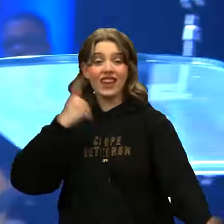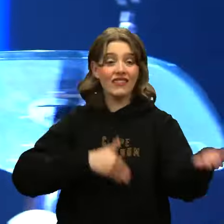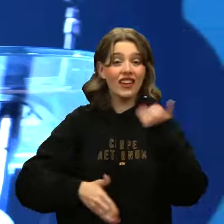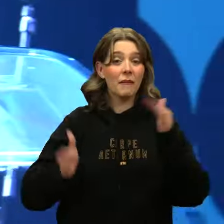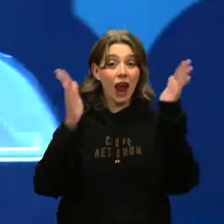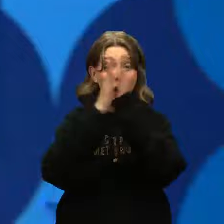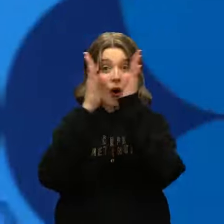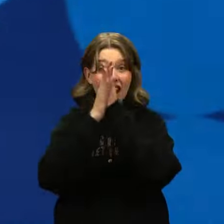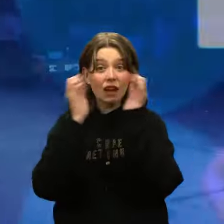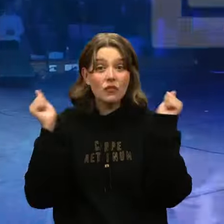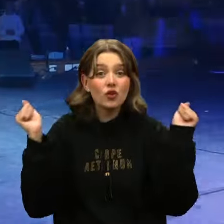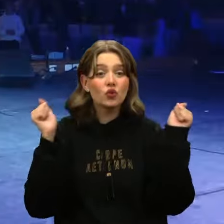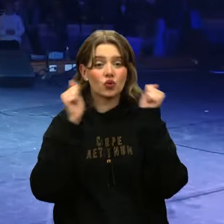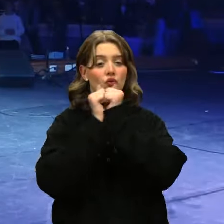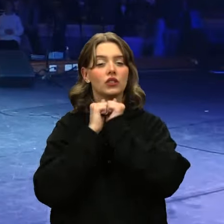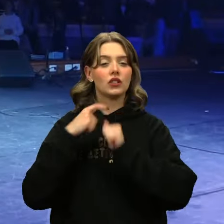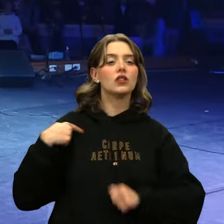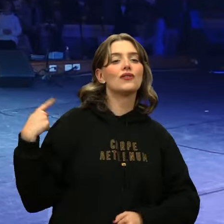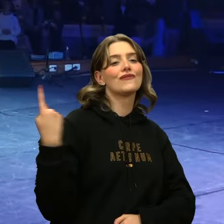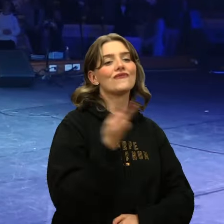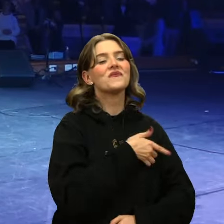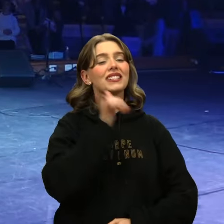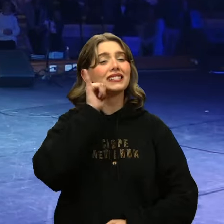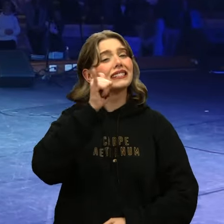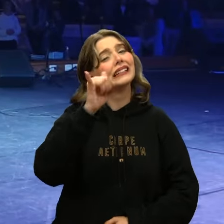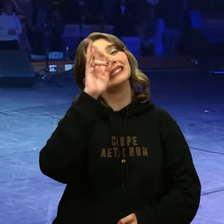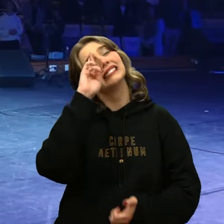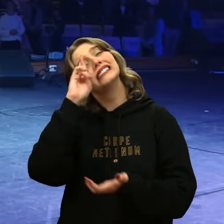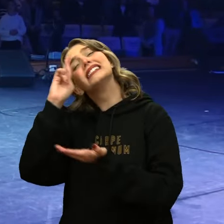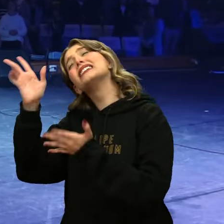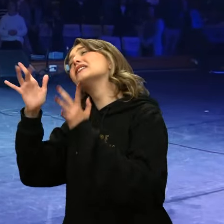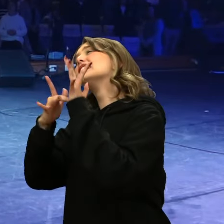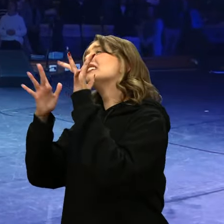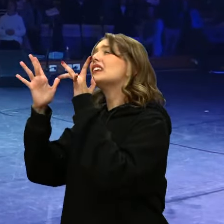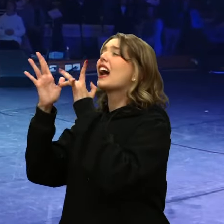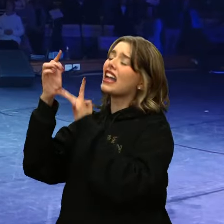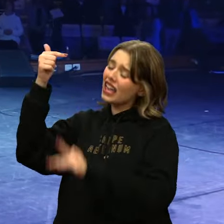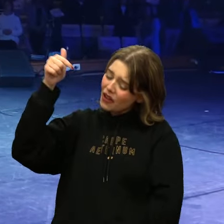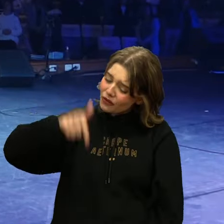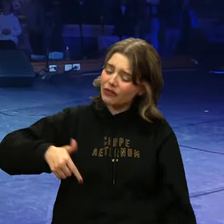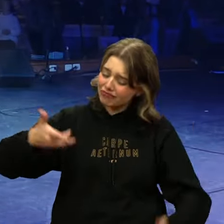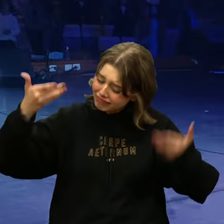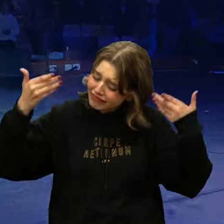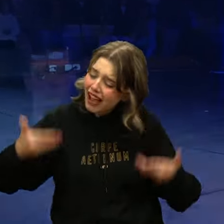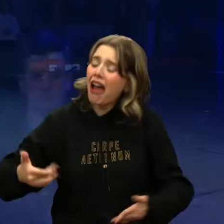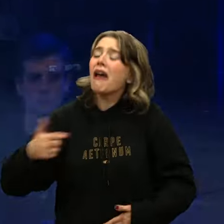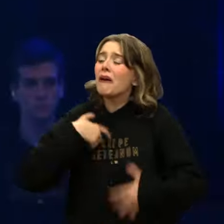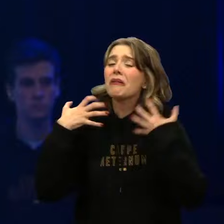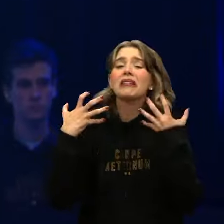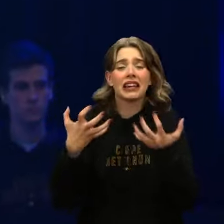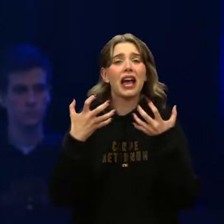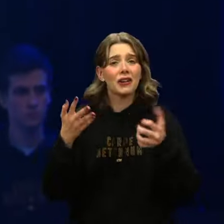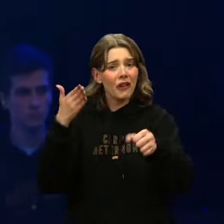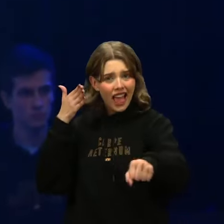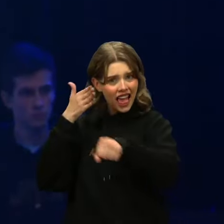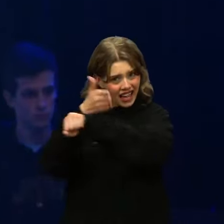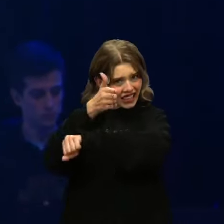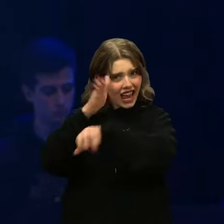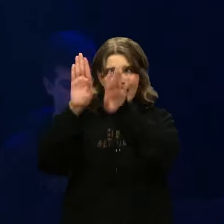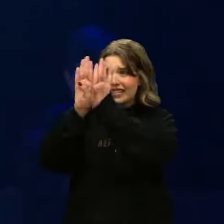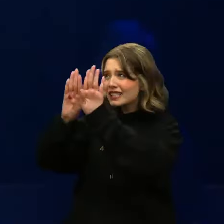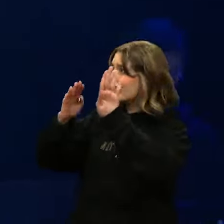orar junto comigo, e nós vamos dizer: Senhor Jesus, eu estou aqui, eu quero entrar pelas portas que o Senhor